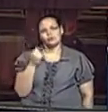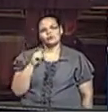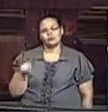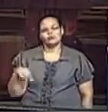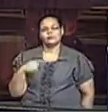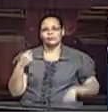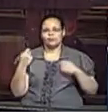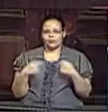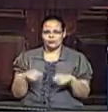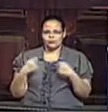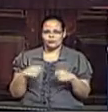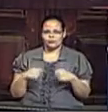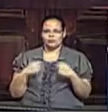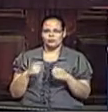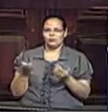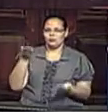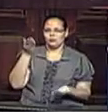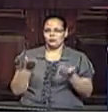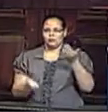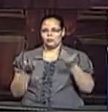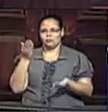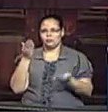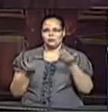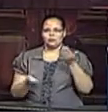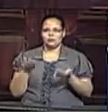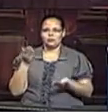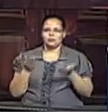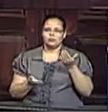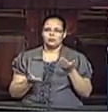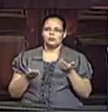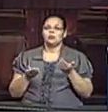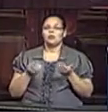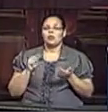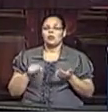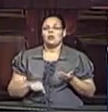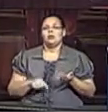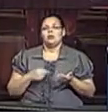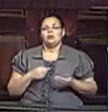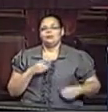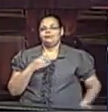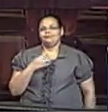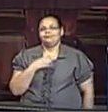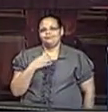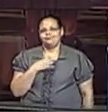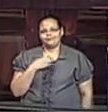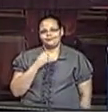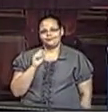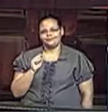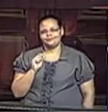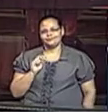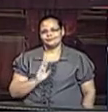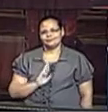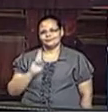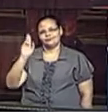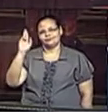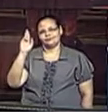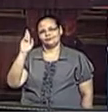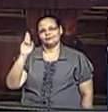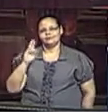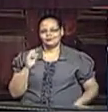gente precisa fazer esse equilíbrio e eu considero que aqui está bastante equilibrado, nesse sentido ainda que represente